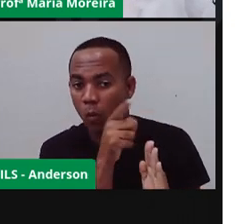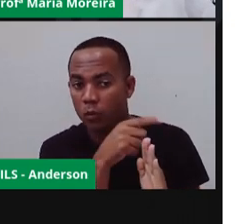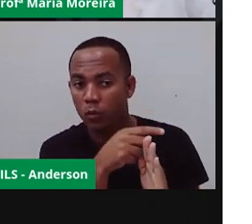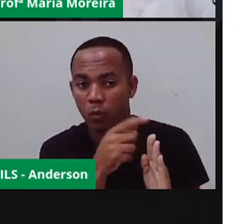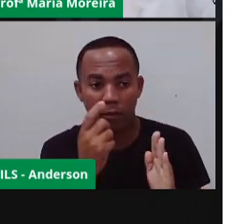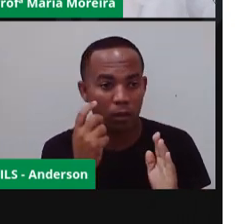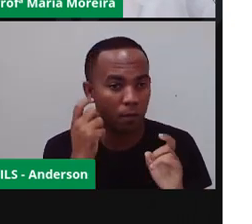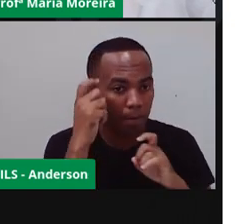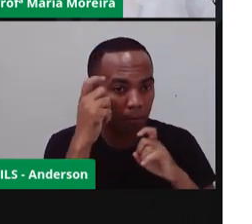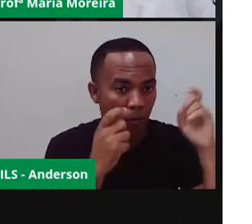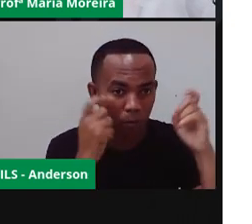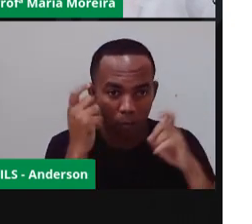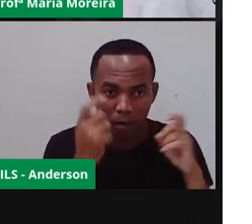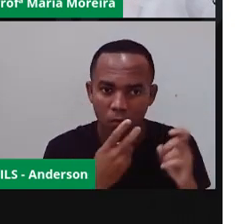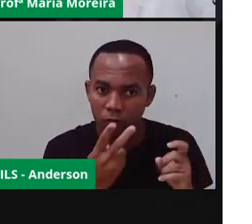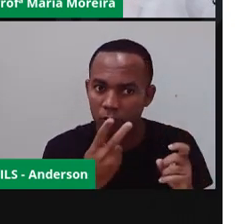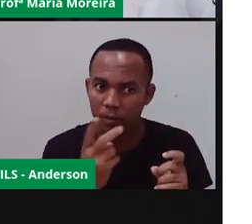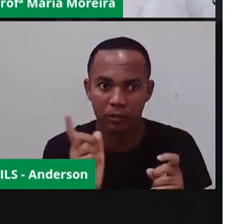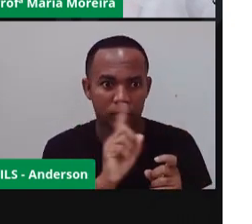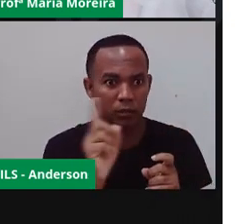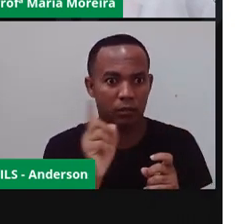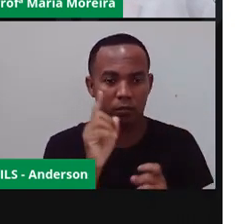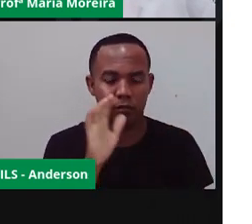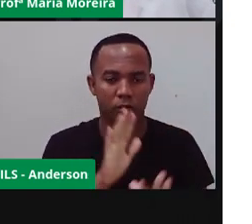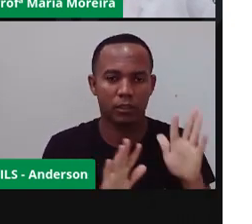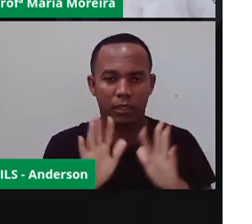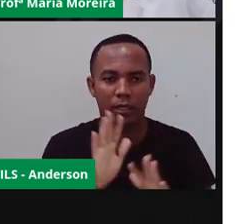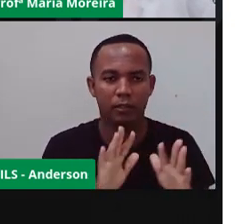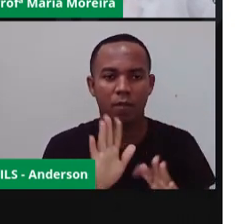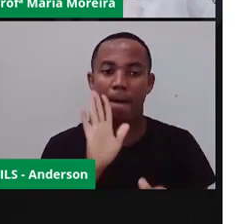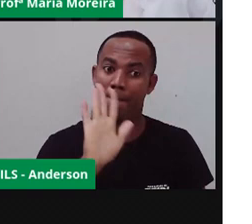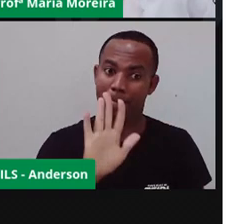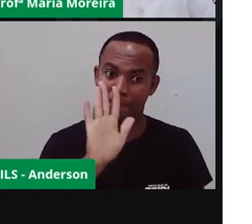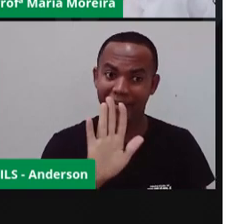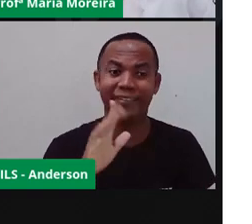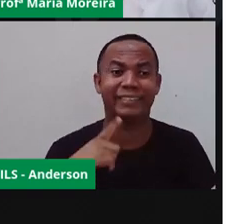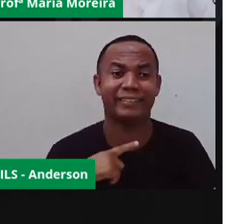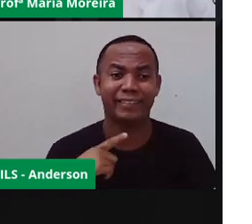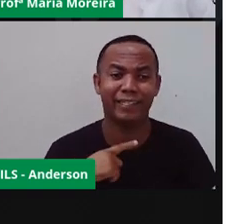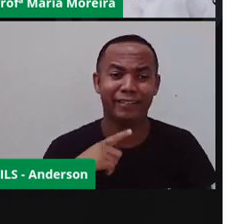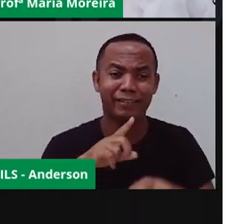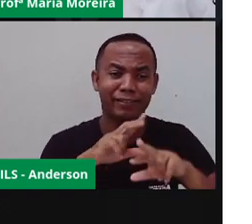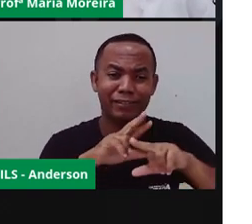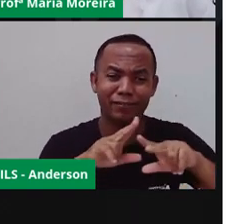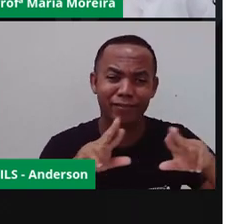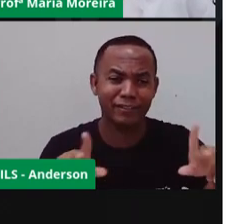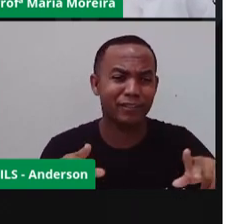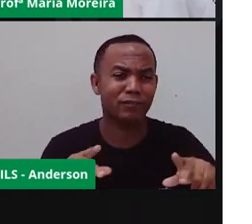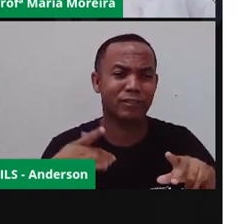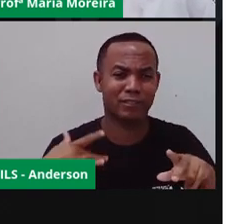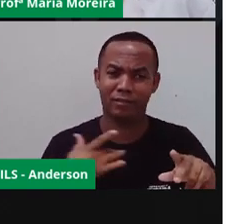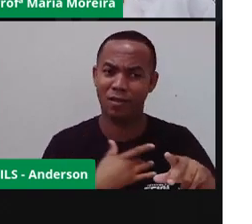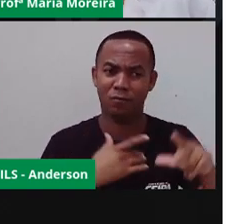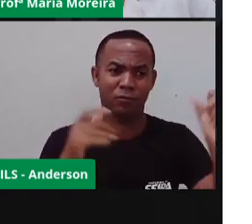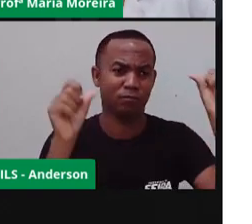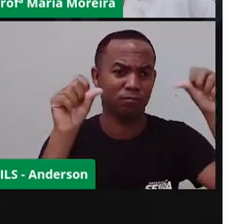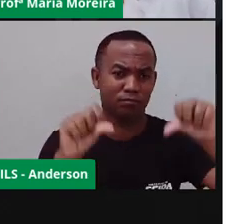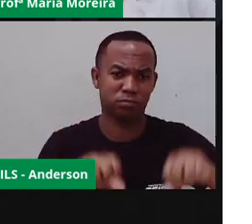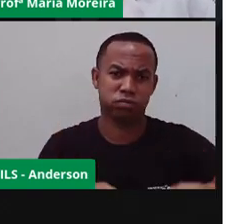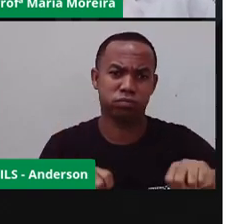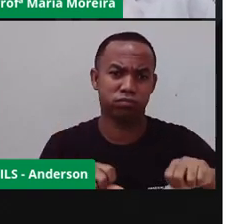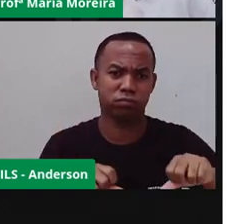fumar não é legal e é prejudicial à saúde. Mas existe também outras coisas aqui que são prejudicial à saúde e que estão